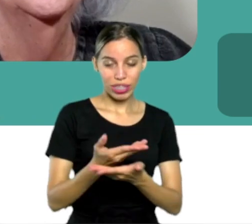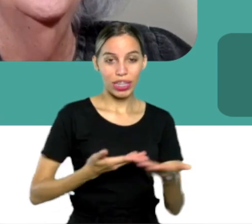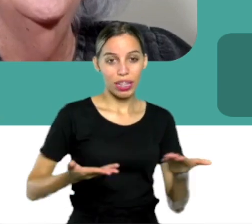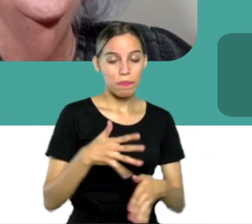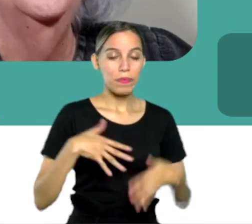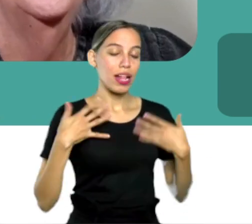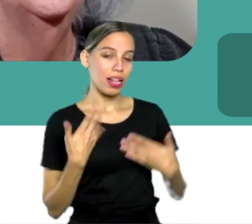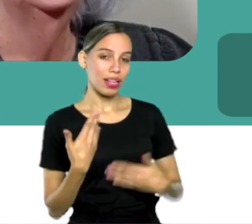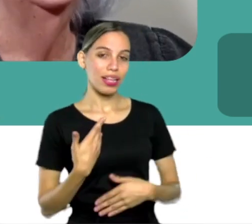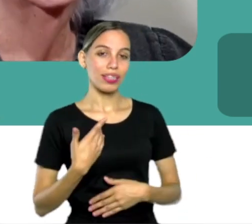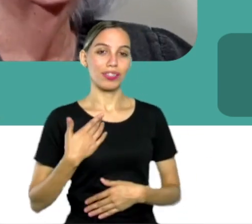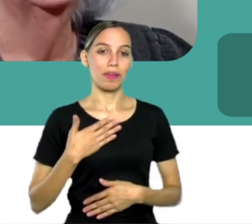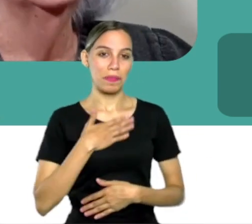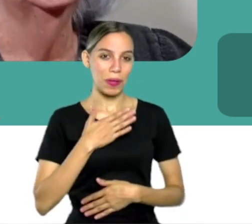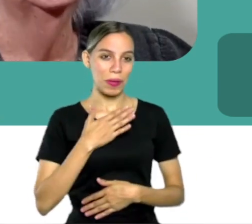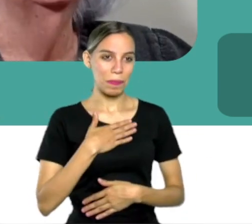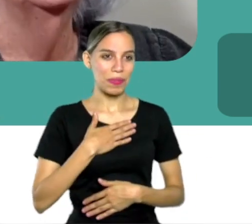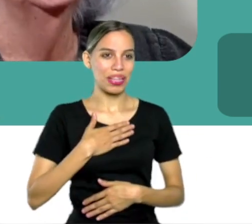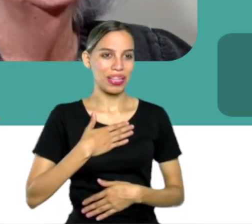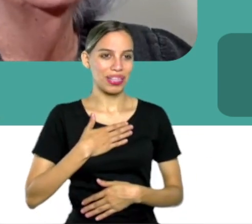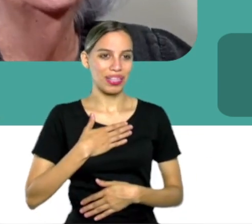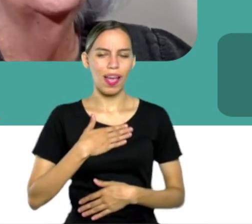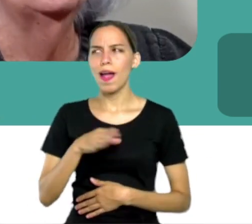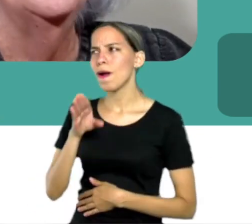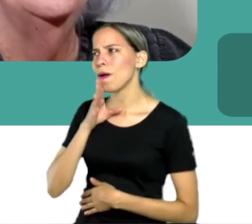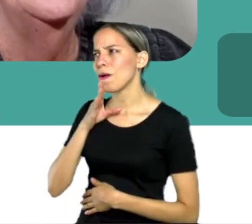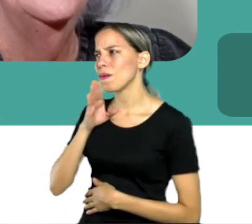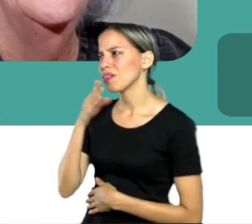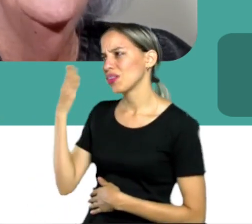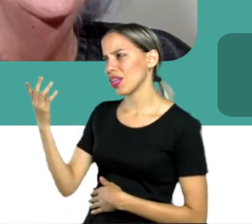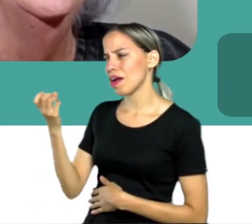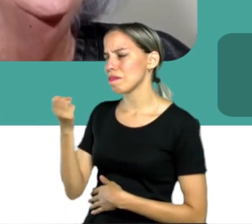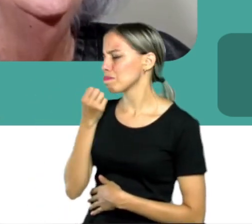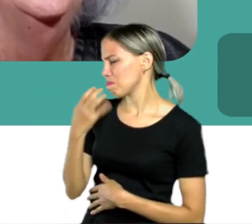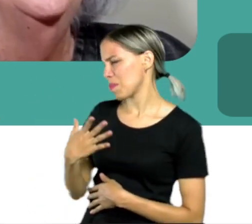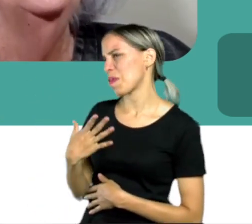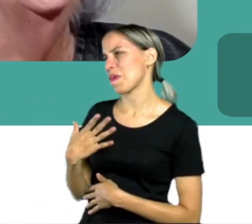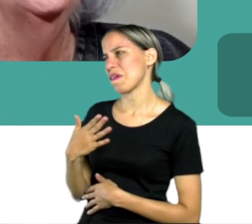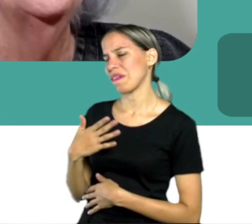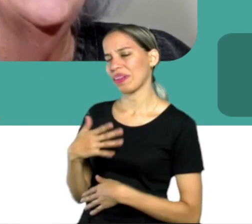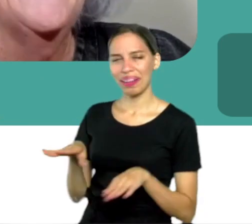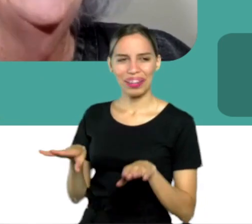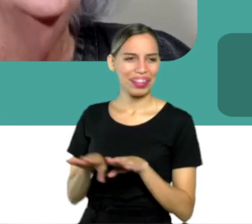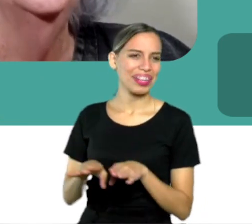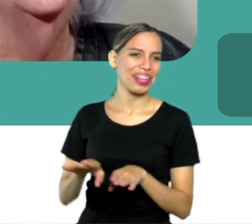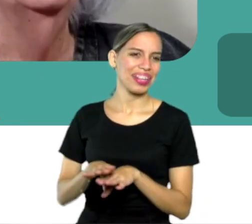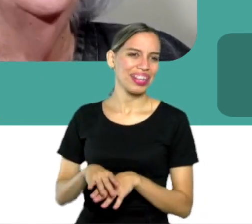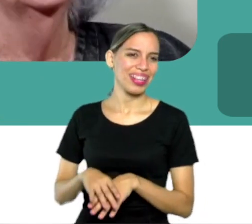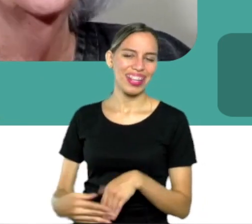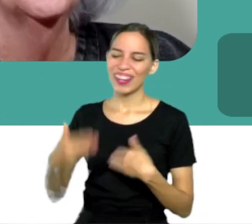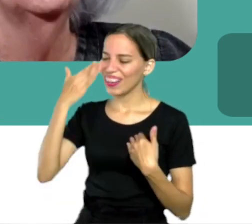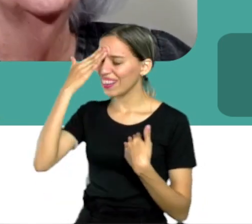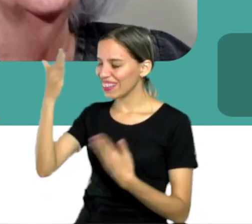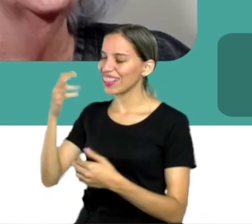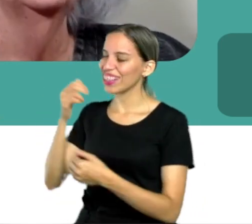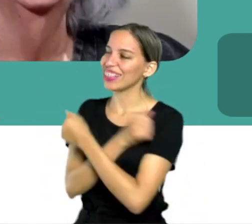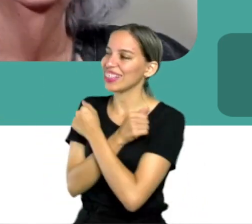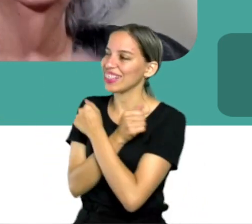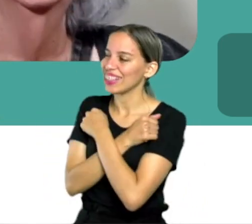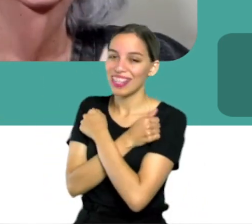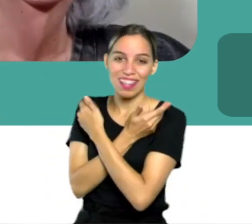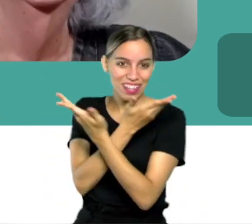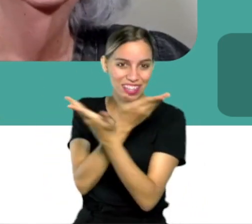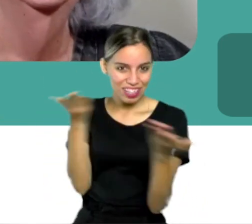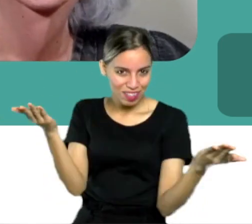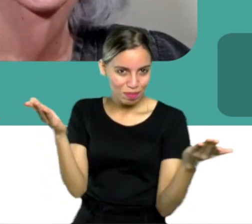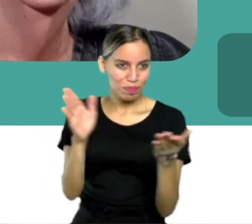viu? E conhecer você foi muito bom também. Muito obrigada, um abraço grande para todo mundo,